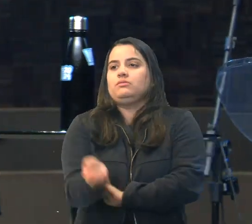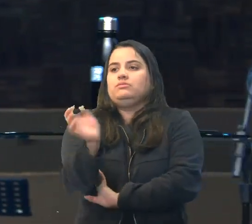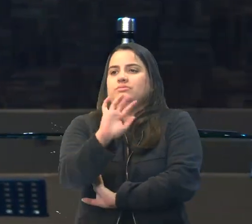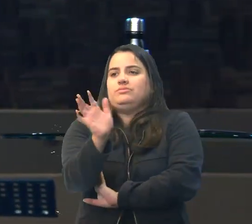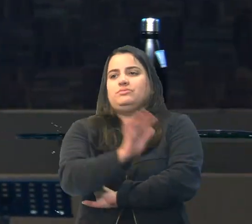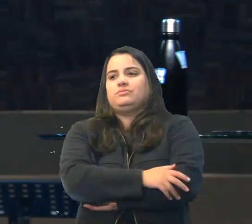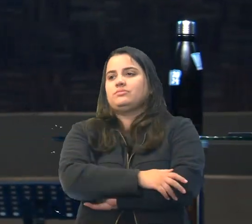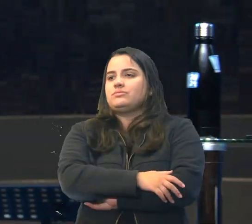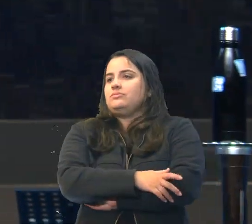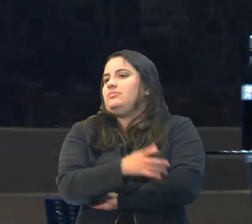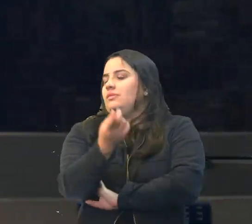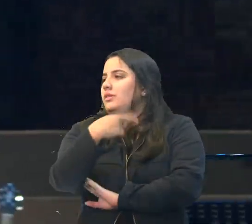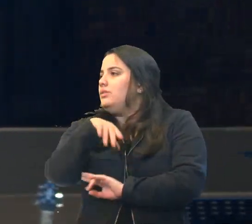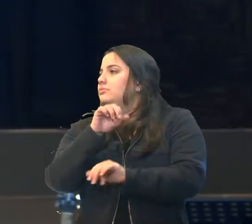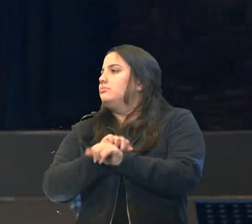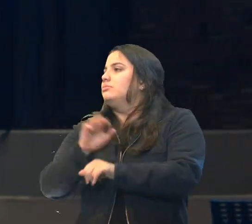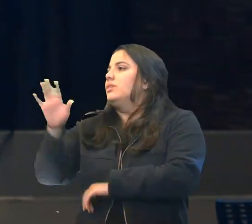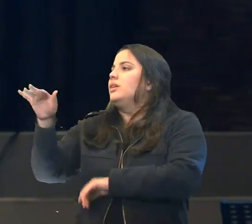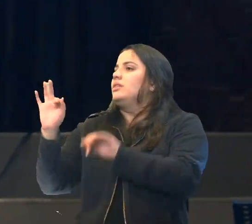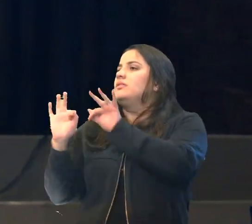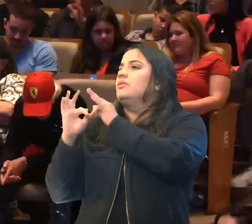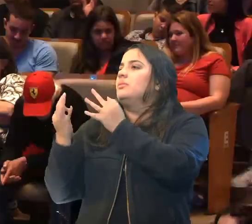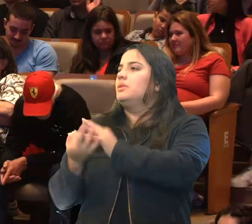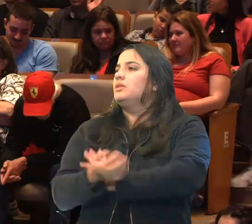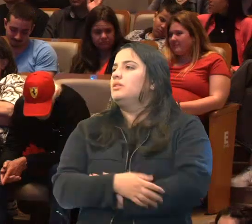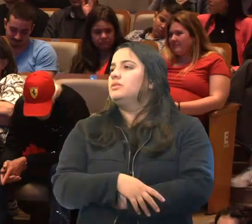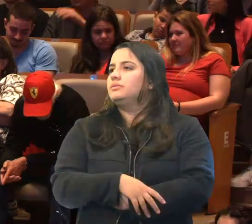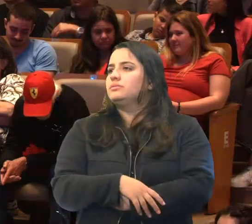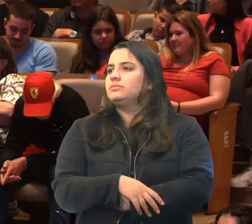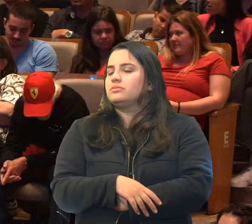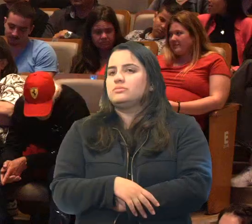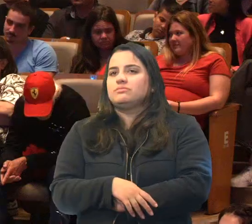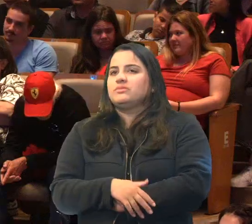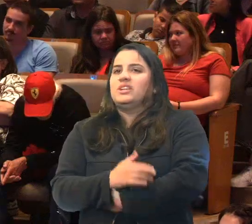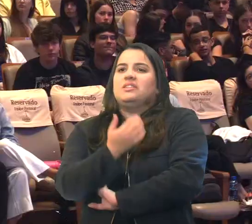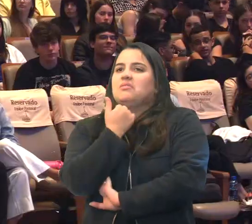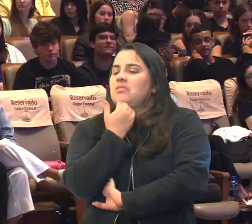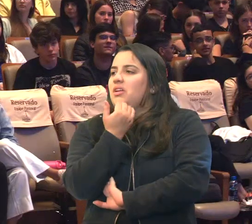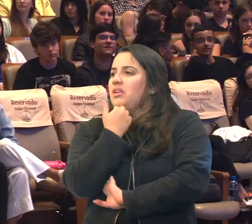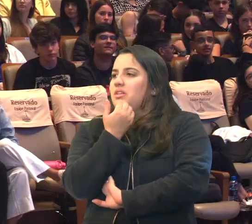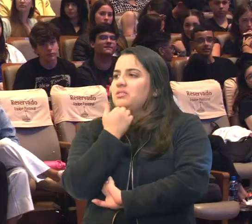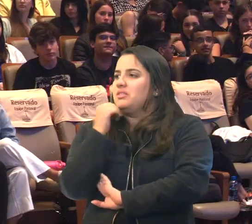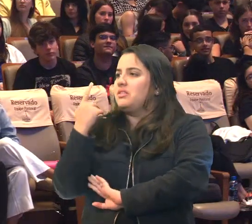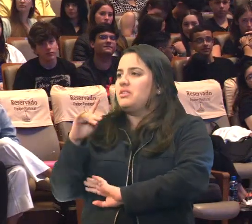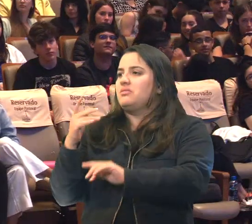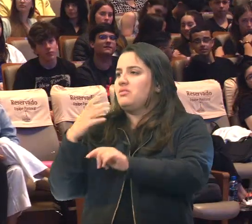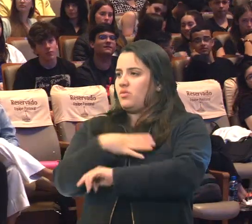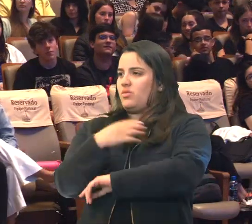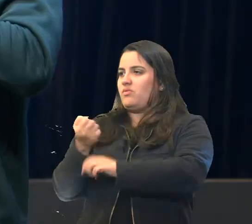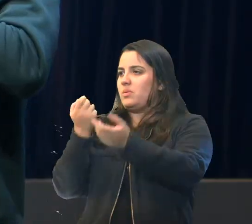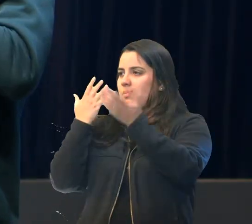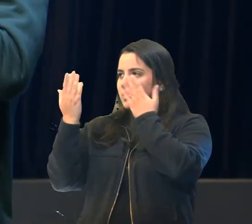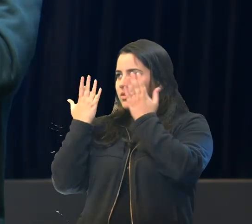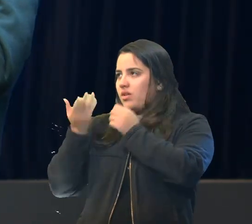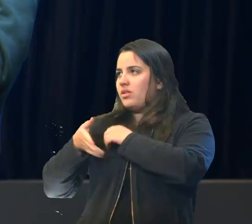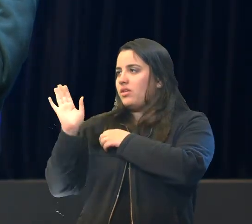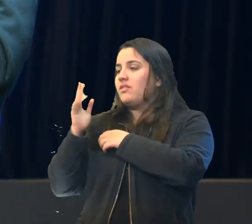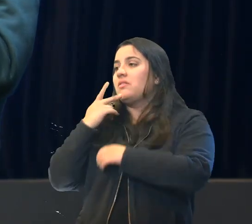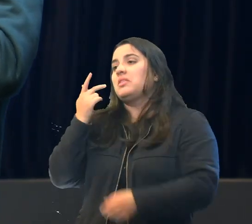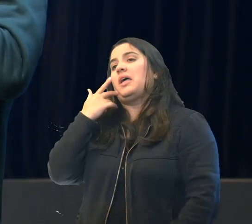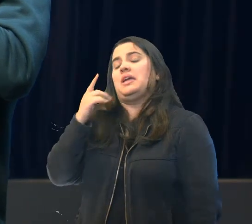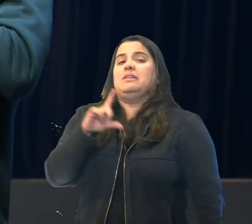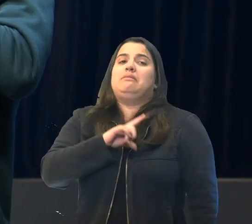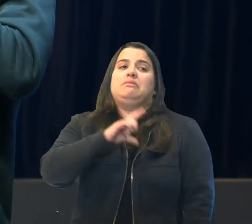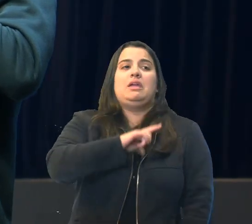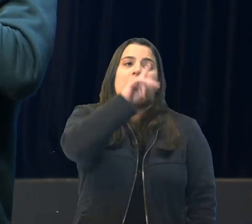vocês estão me ouvindo? Cadê os pais? Não adianta levar teu filho no psicólogo, falando, ele tem